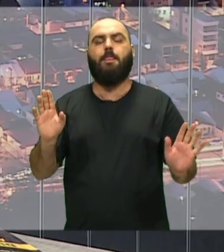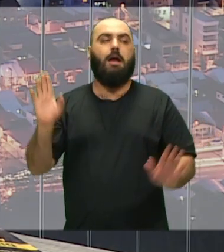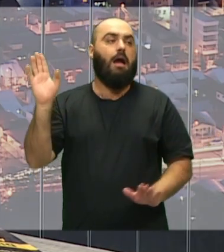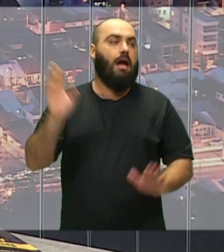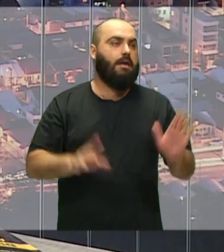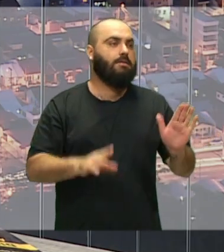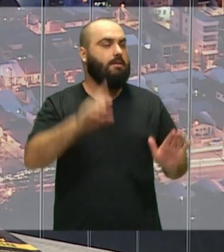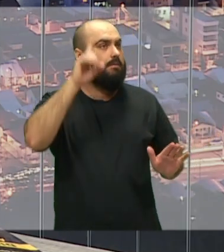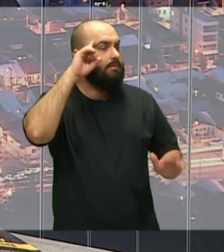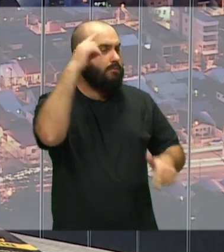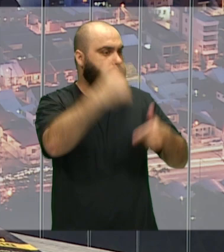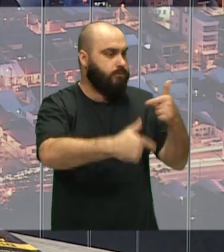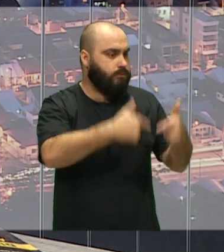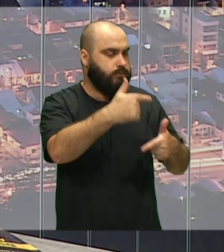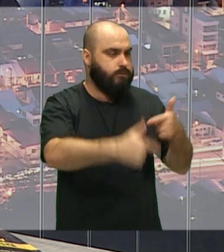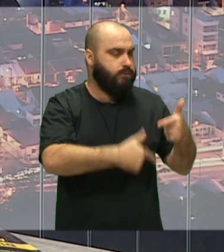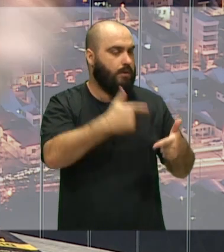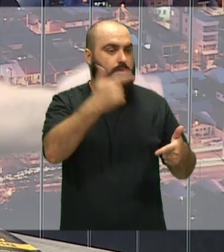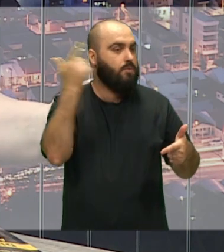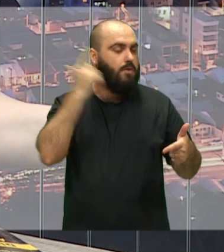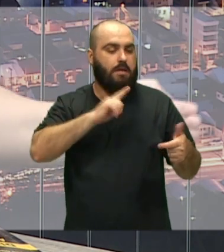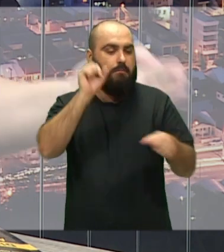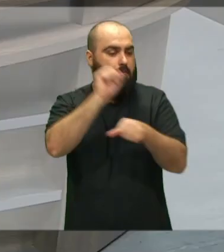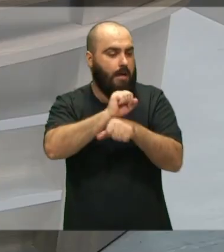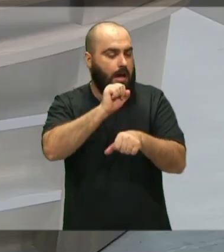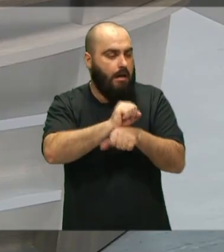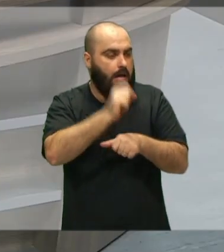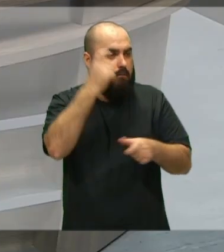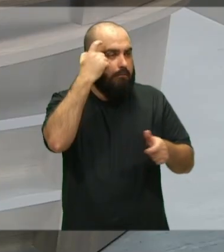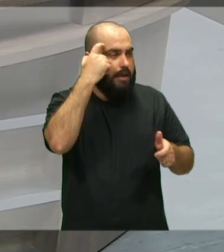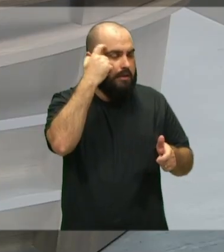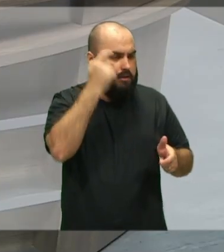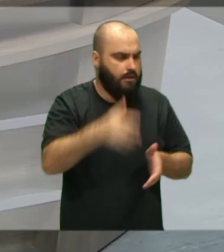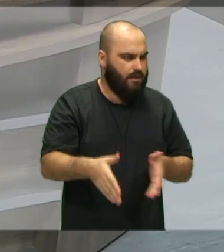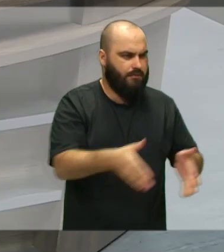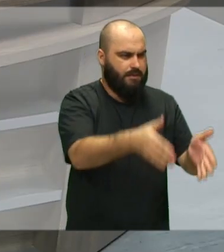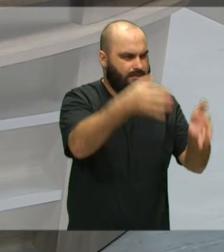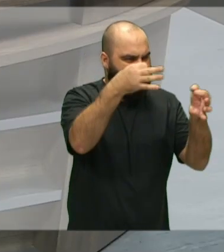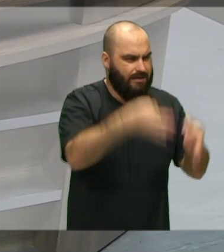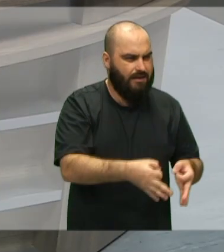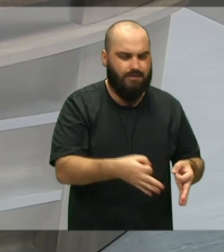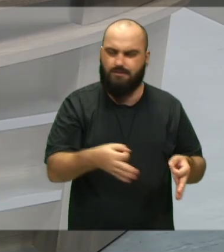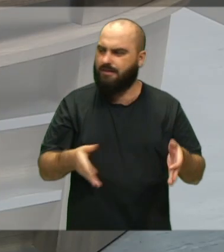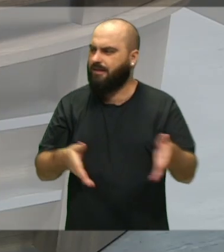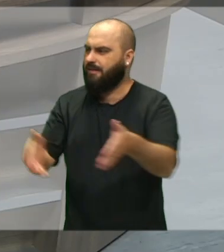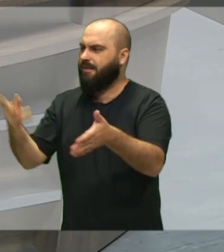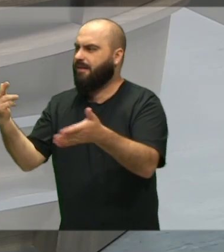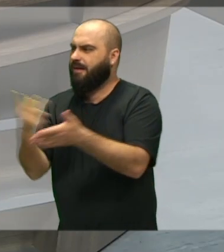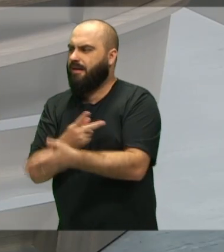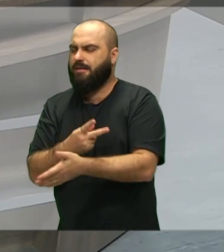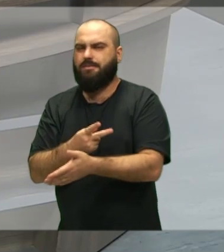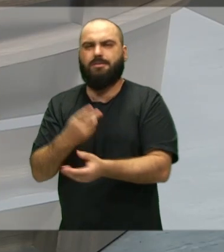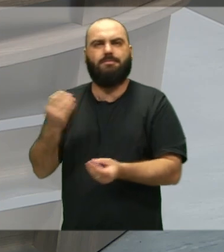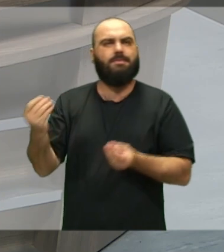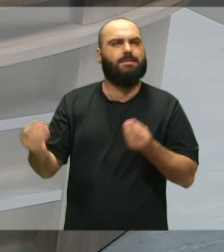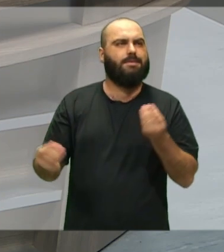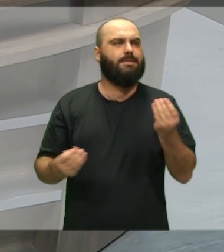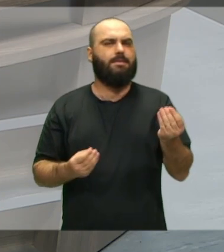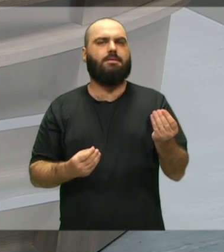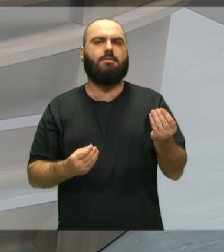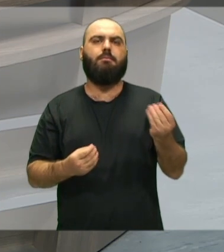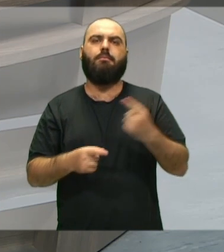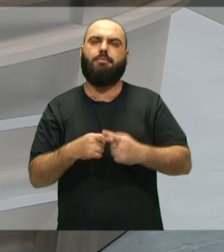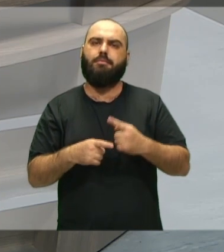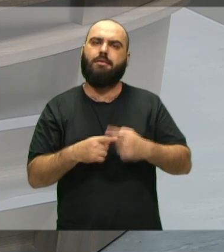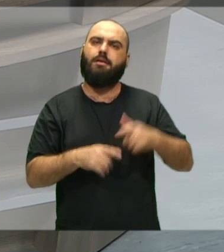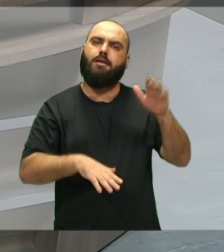repente, refletir se aquele é o caminho certo, se não é o caminho certo. Às vezes é tanto a fazer do dia a dia